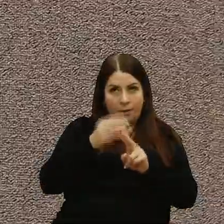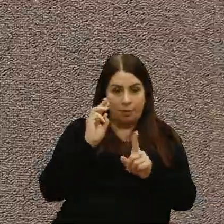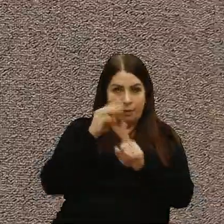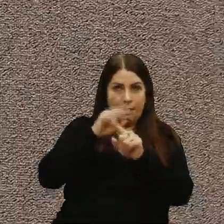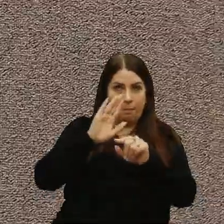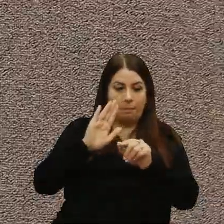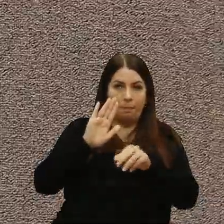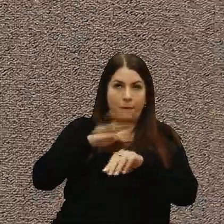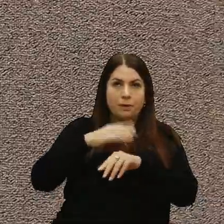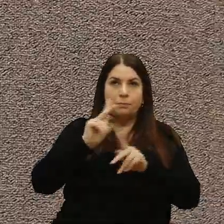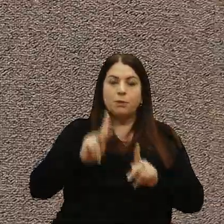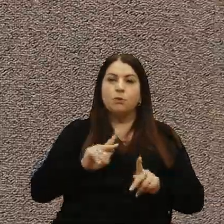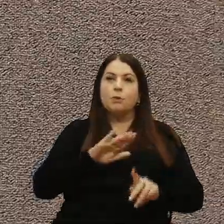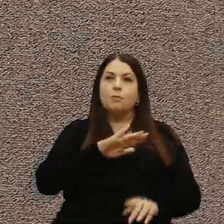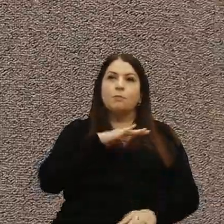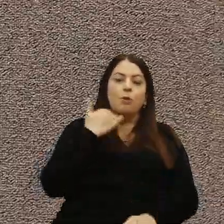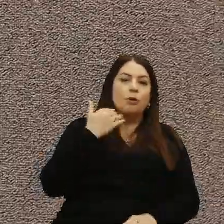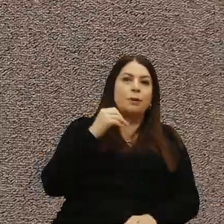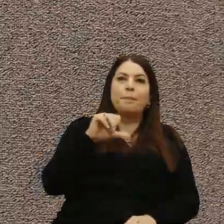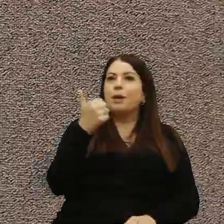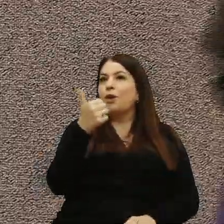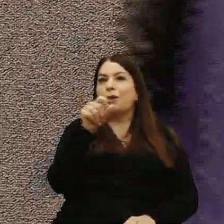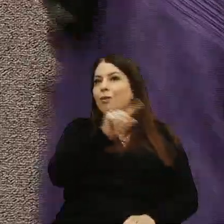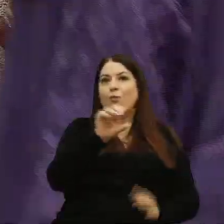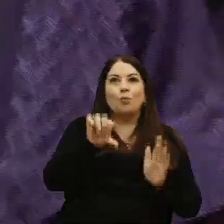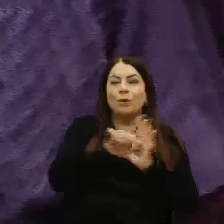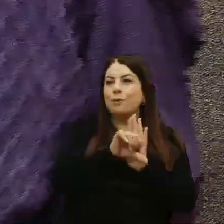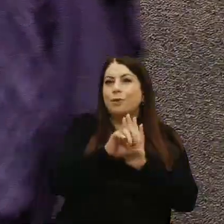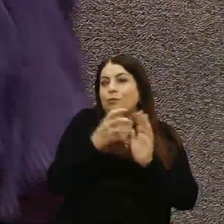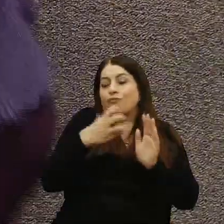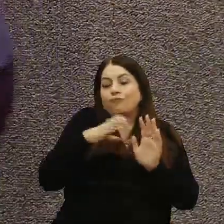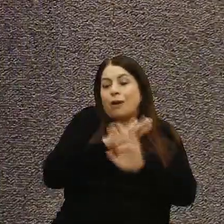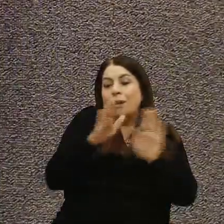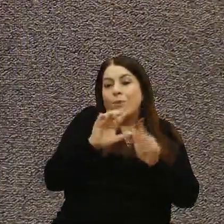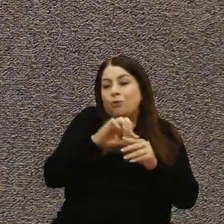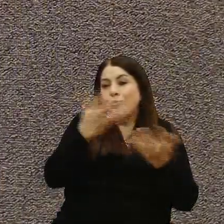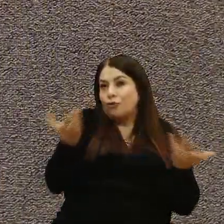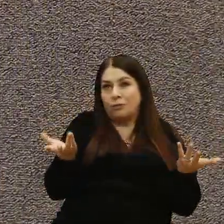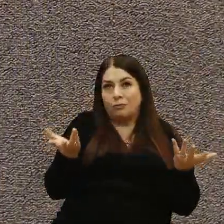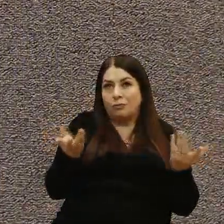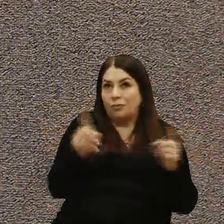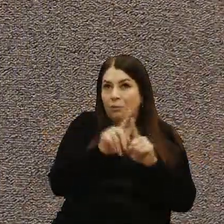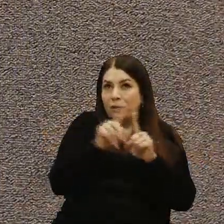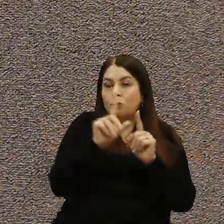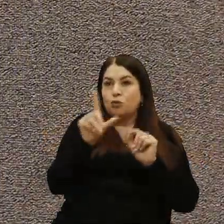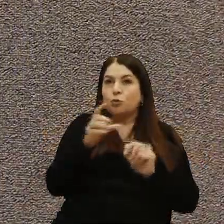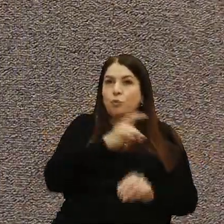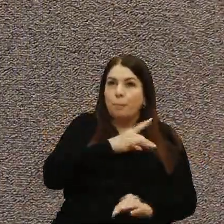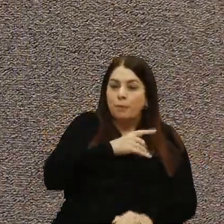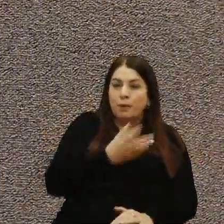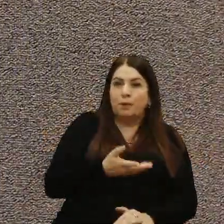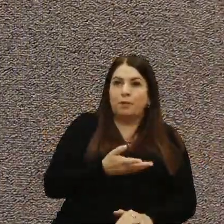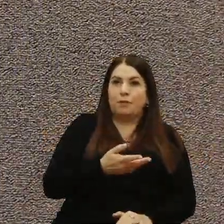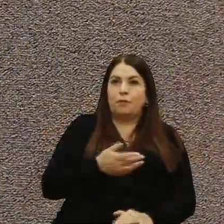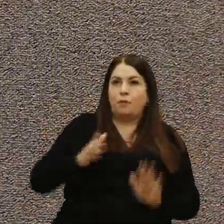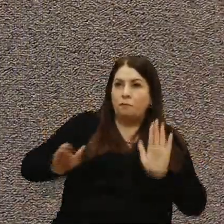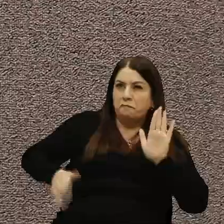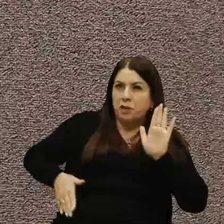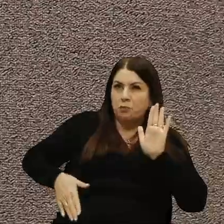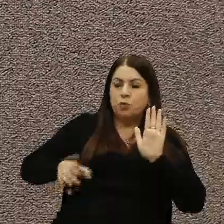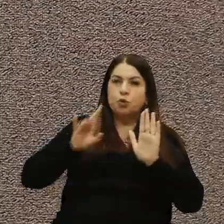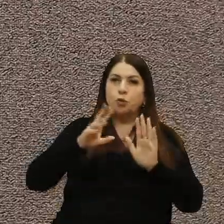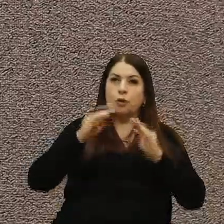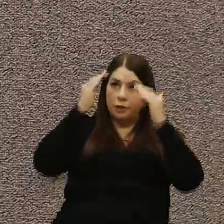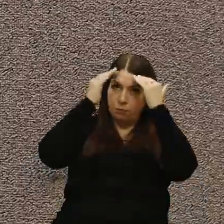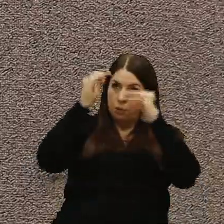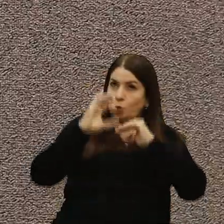gente morta, melhor. O crime não se combate de outra maneira. A gente tem que combater através do medo. O vagabundo só